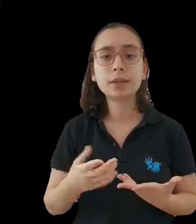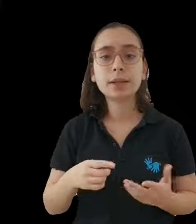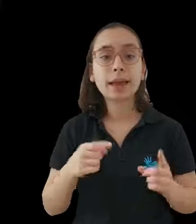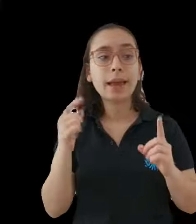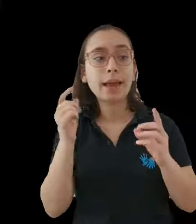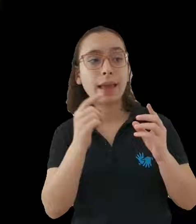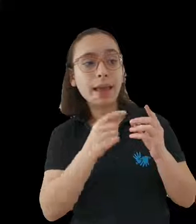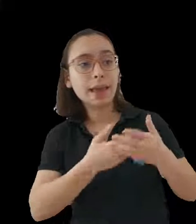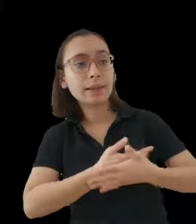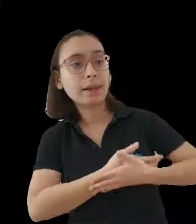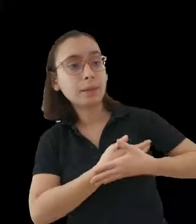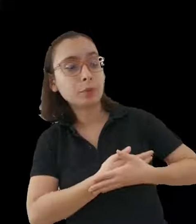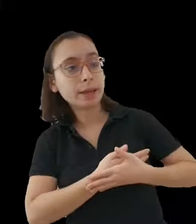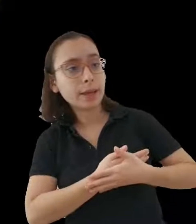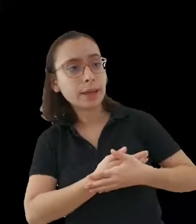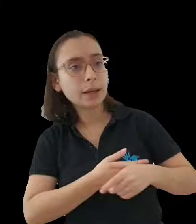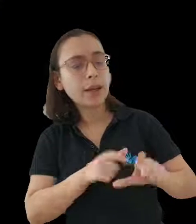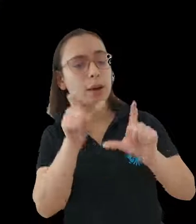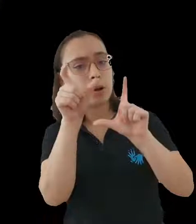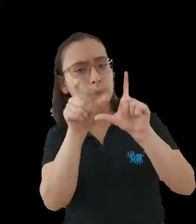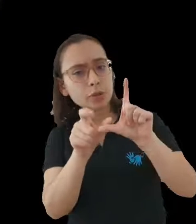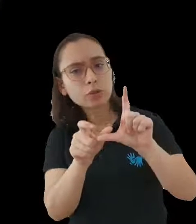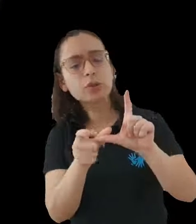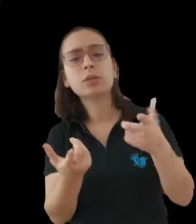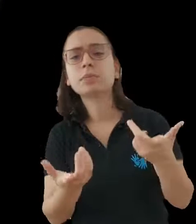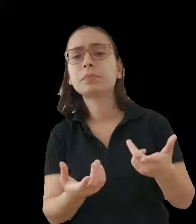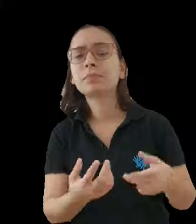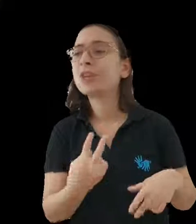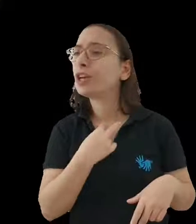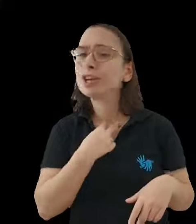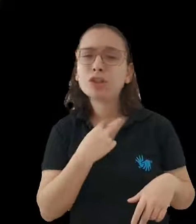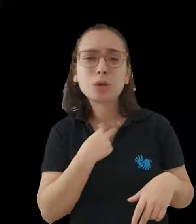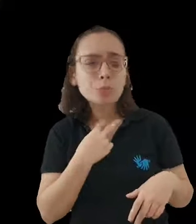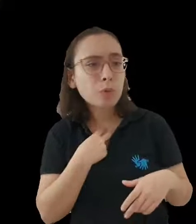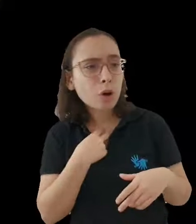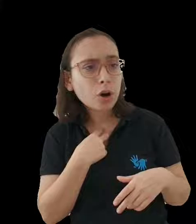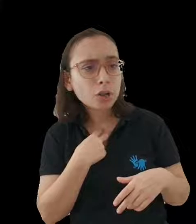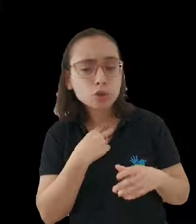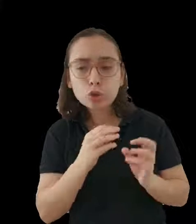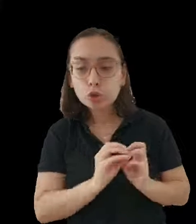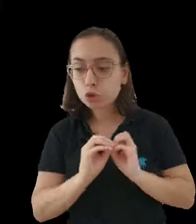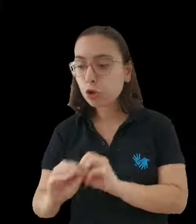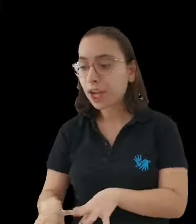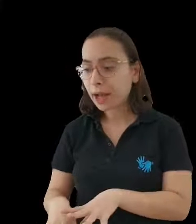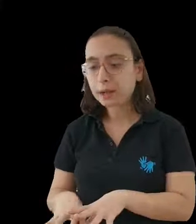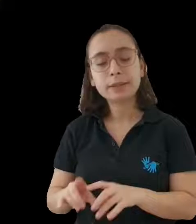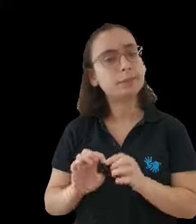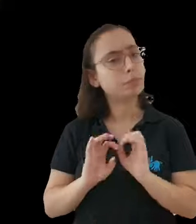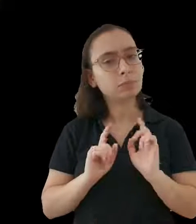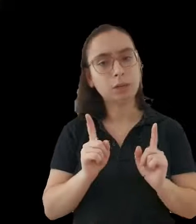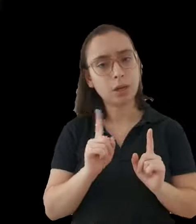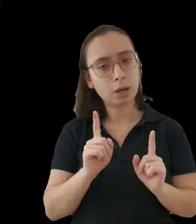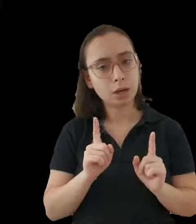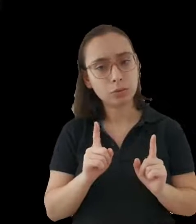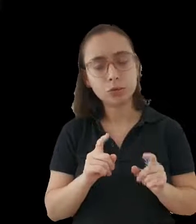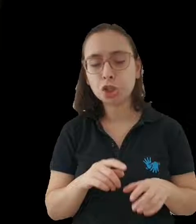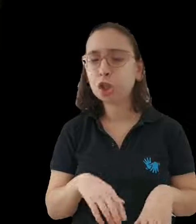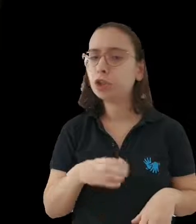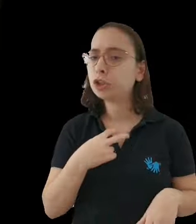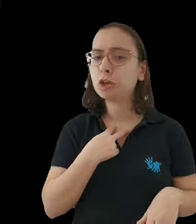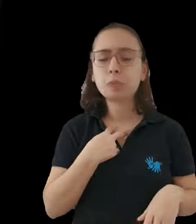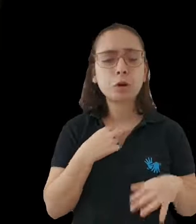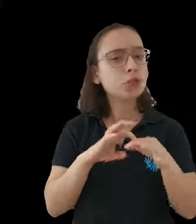que ela é um personagem. Então eu não posso descuidar do personagem em nenhum momento.